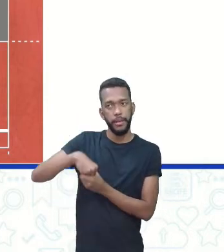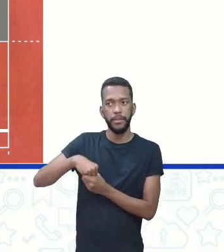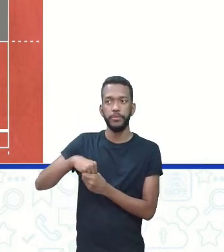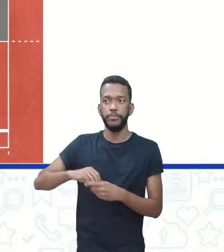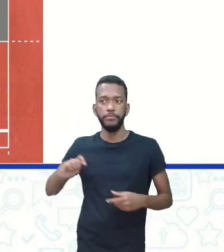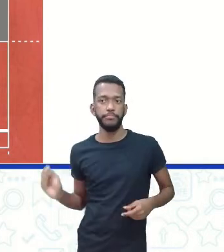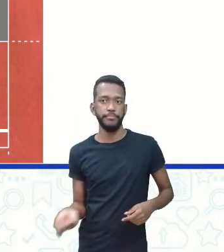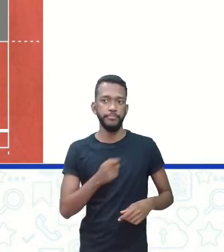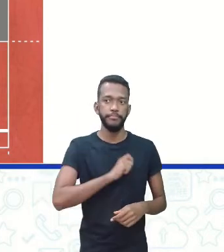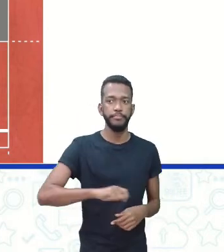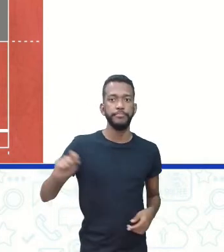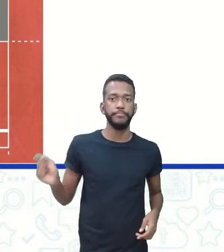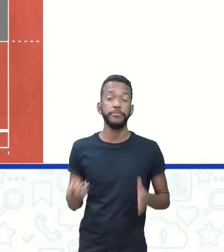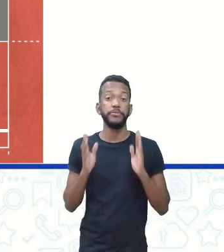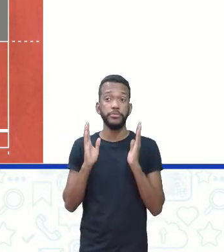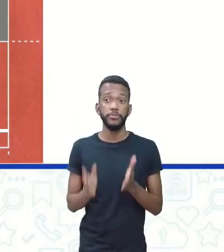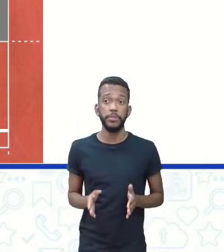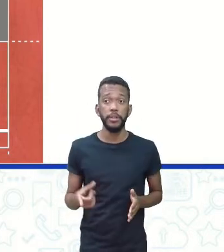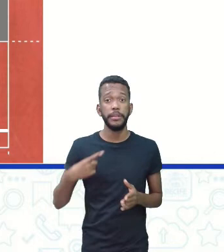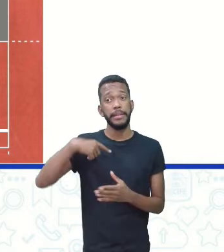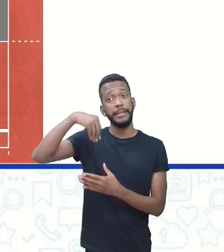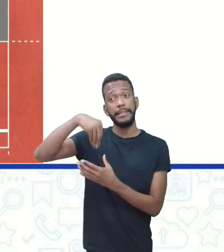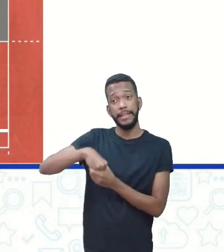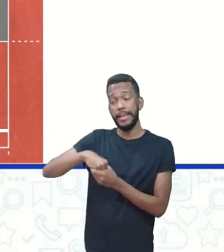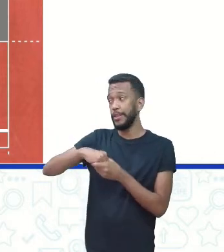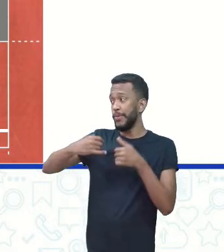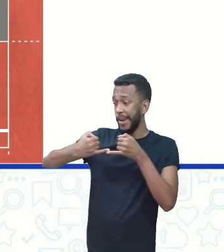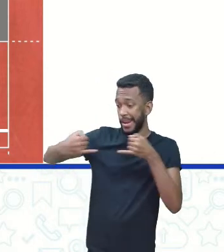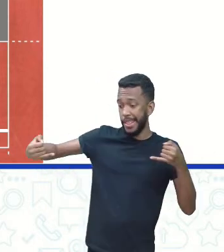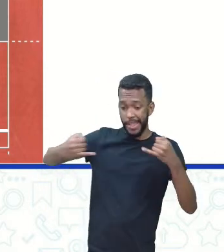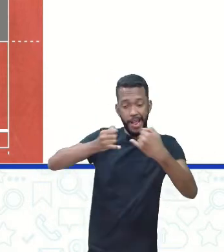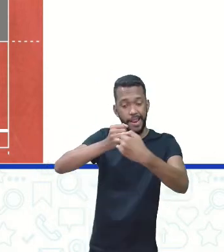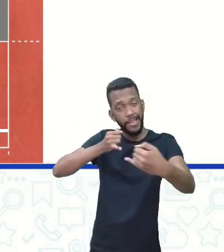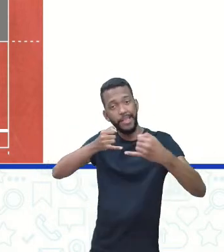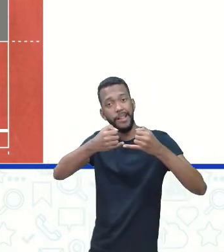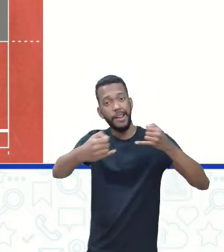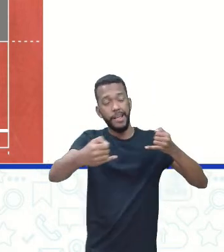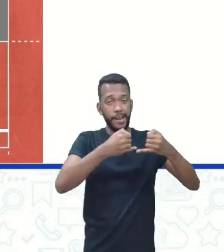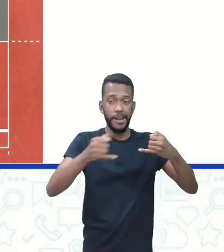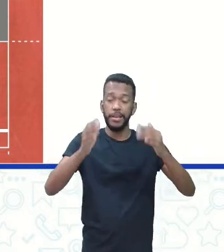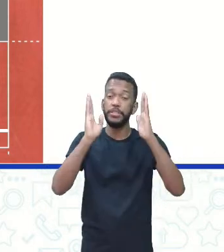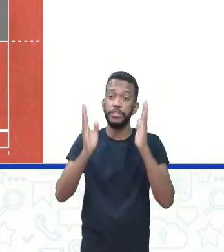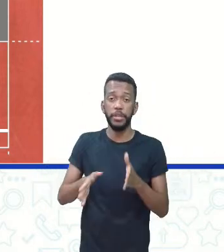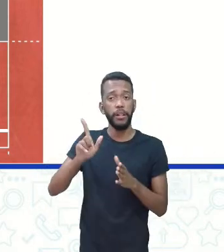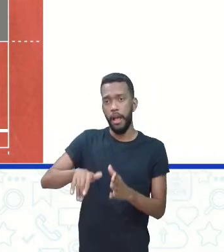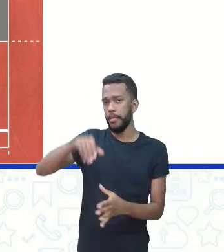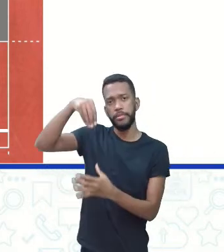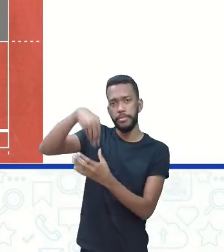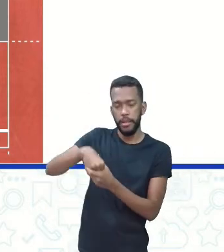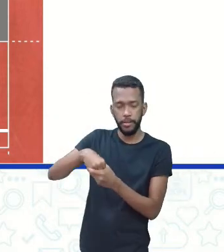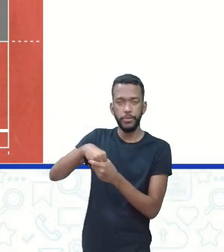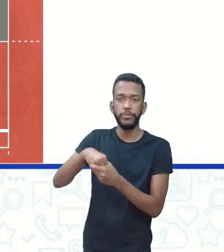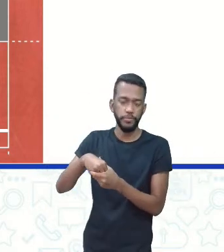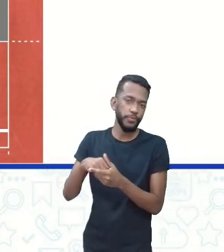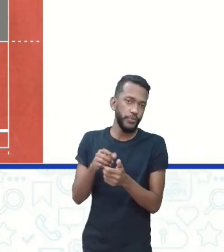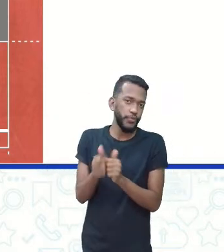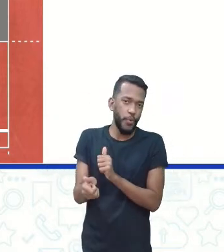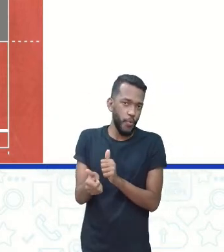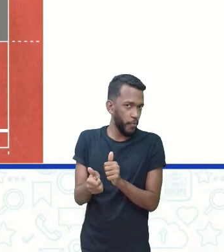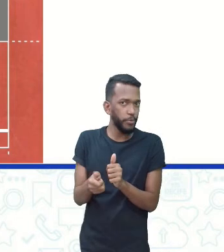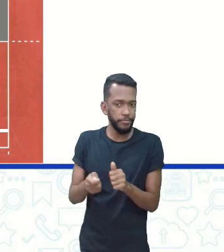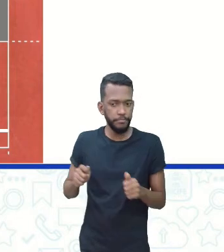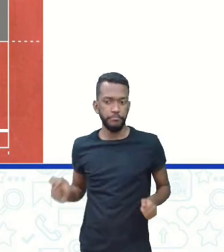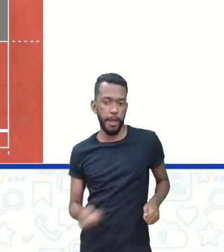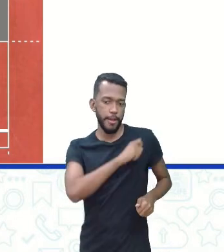Então, tudo dentro dessas linhas aqui, né, são considerados dentro do jogo.